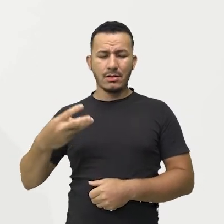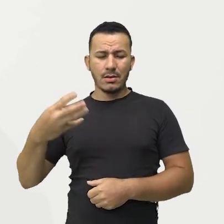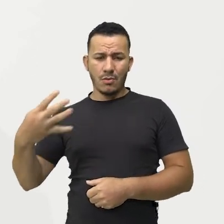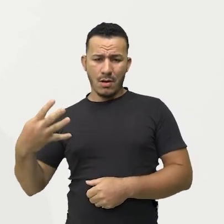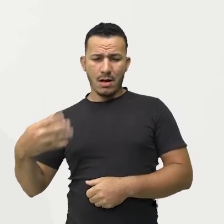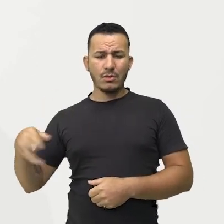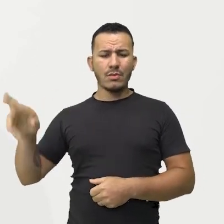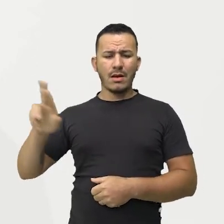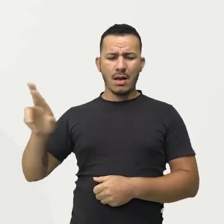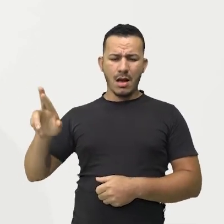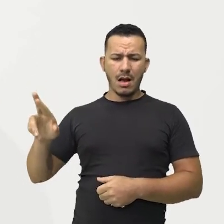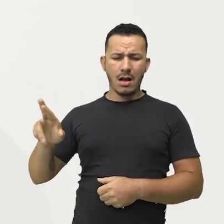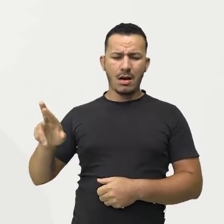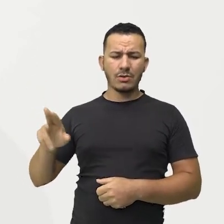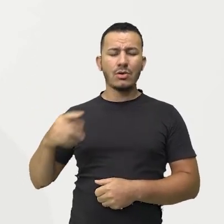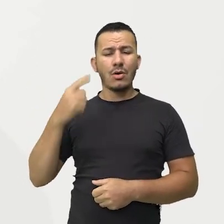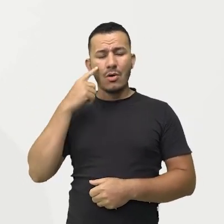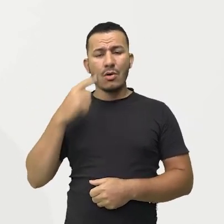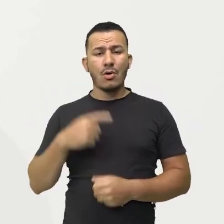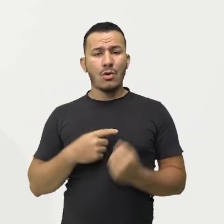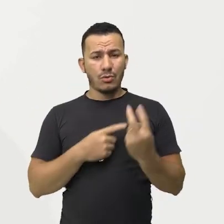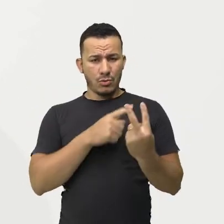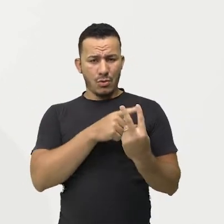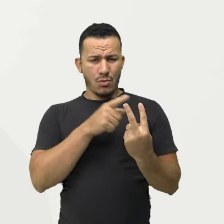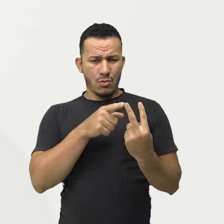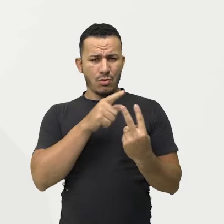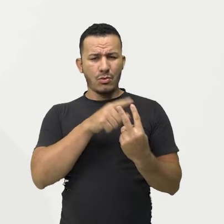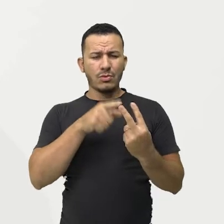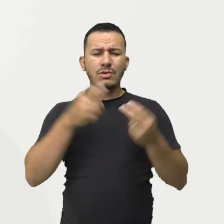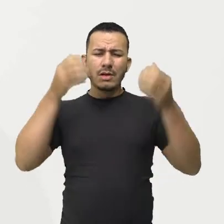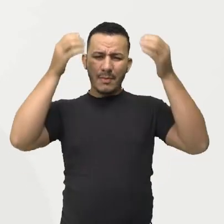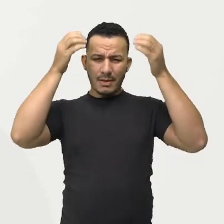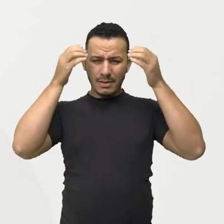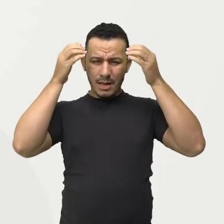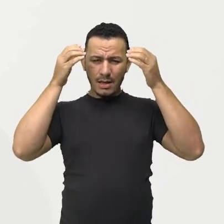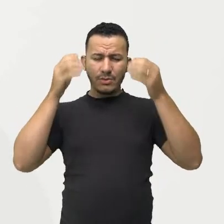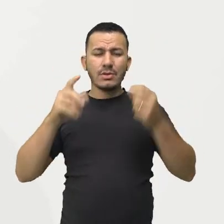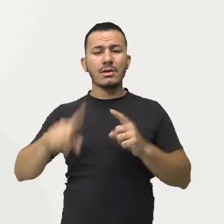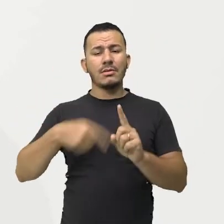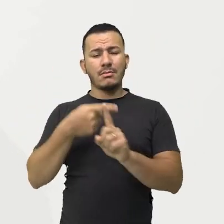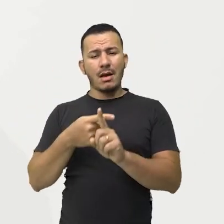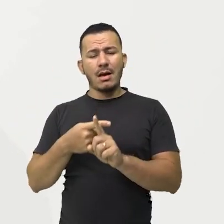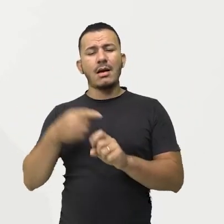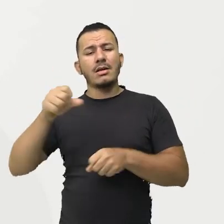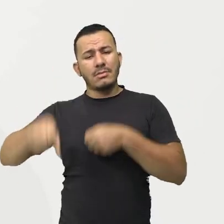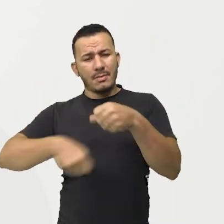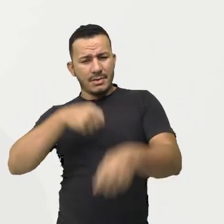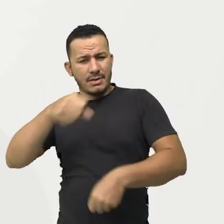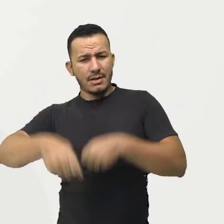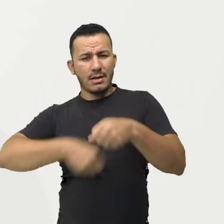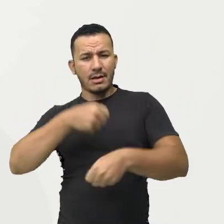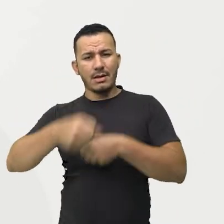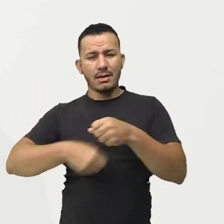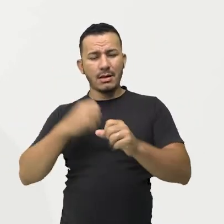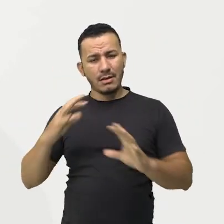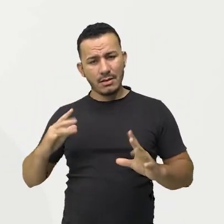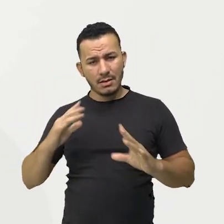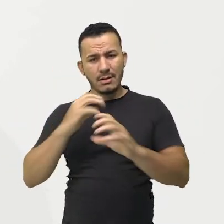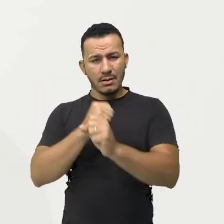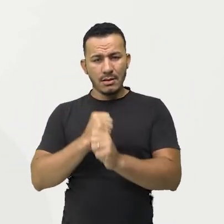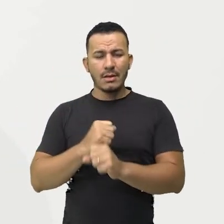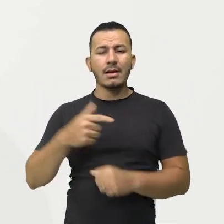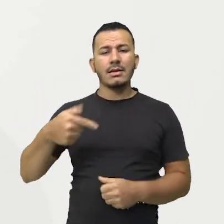valor de 2 capacetes e uma bicicleta custa